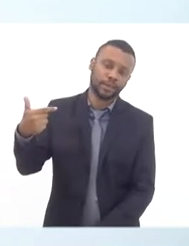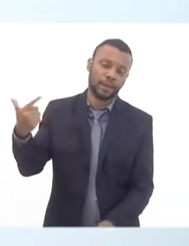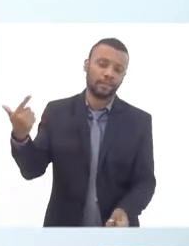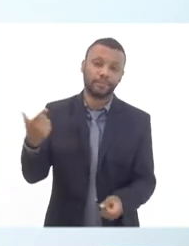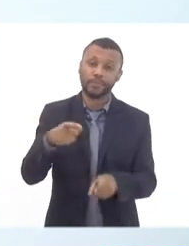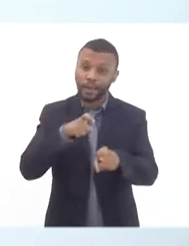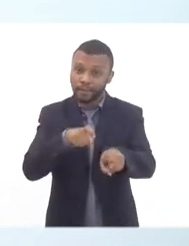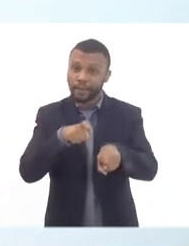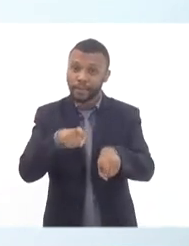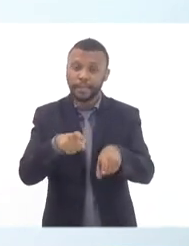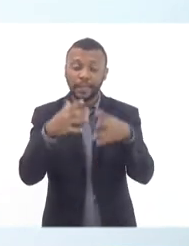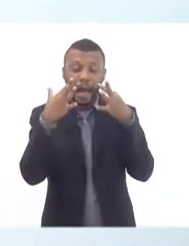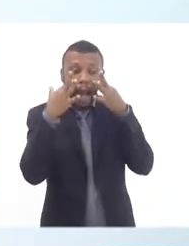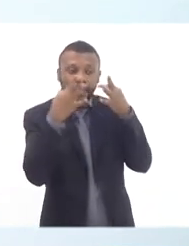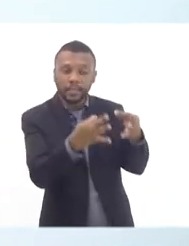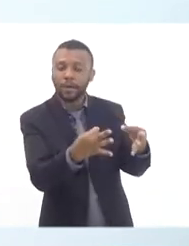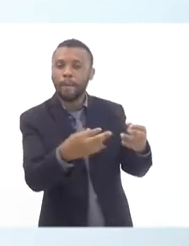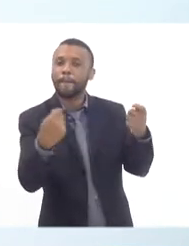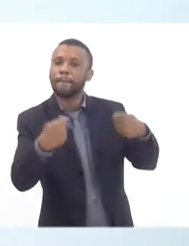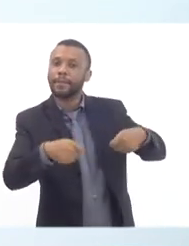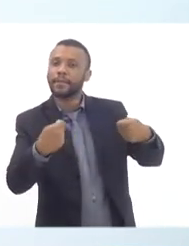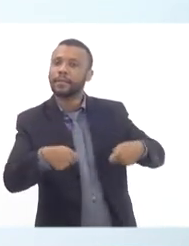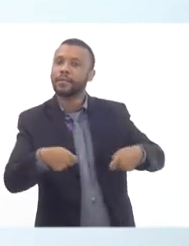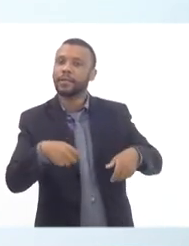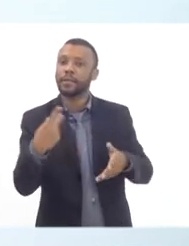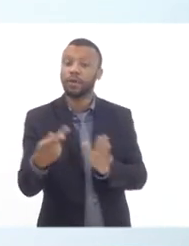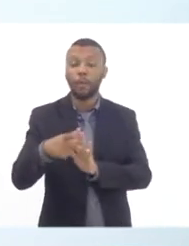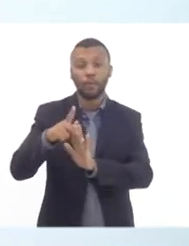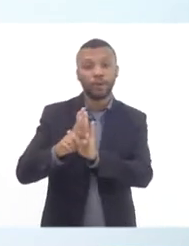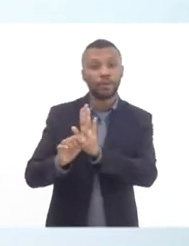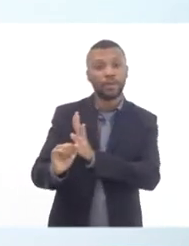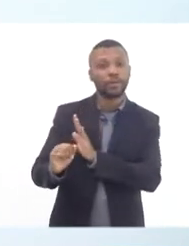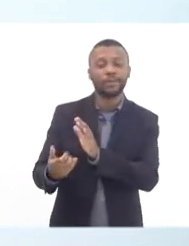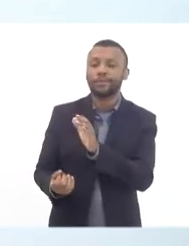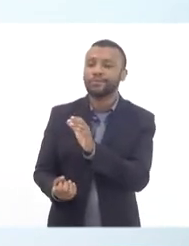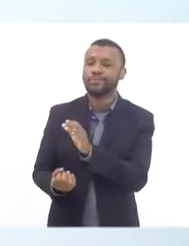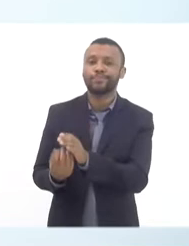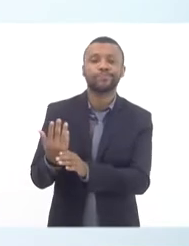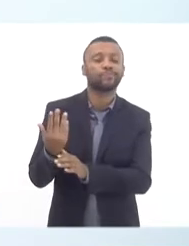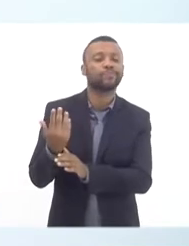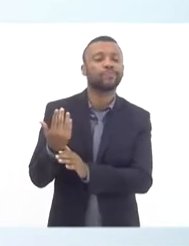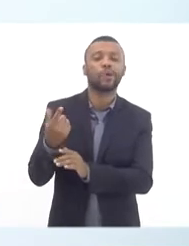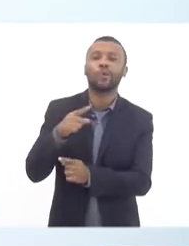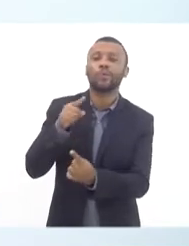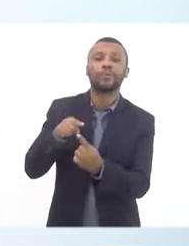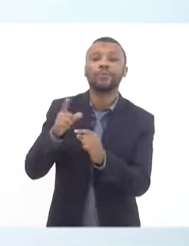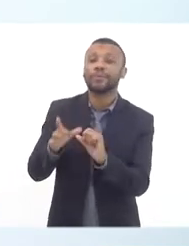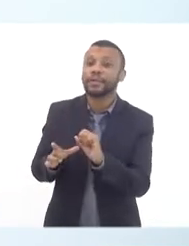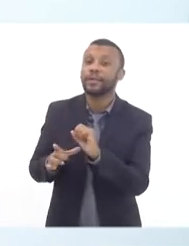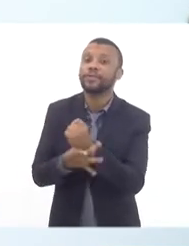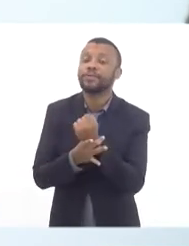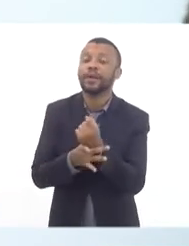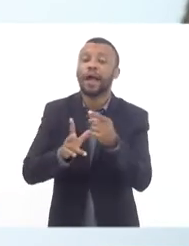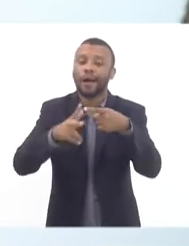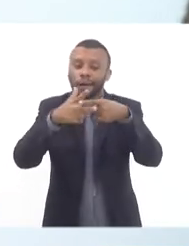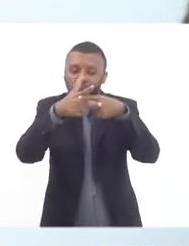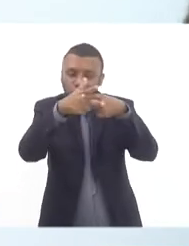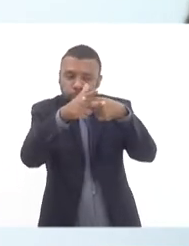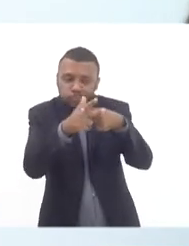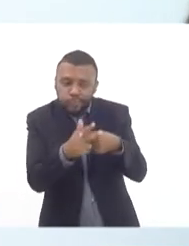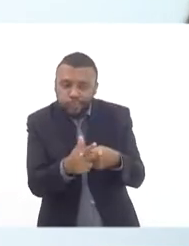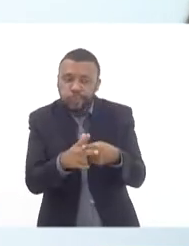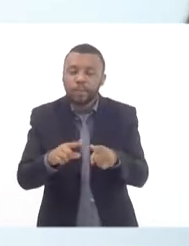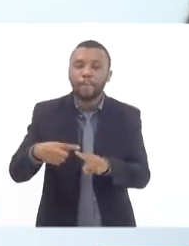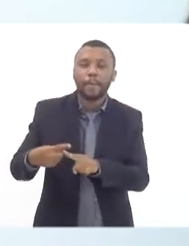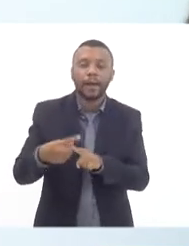requer atenção e o projeto de lei está sendo construído no intuito de garantir a revitalização e a ocupação de um